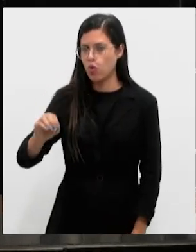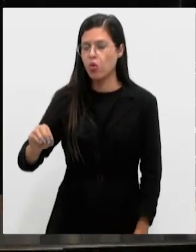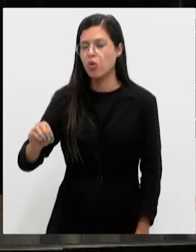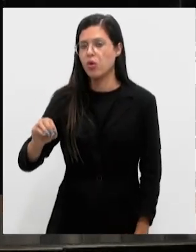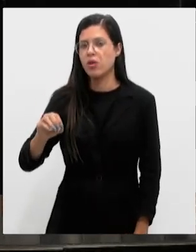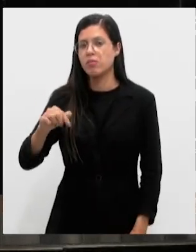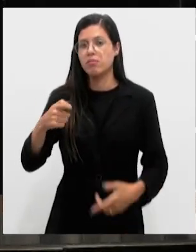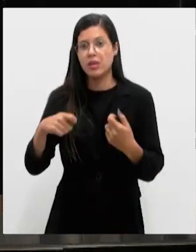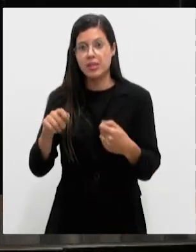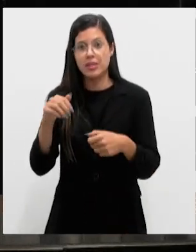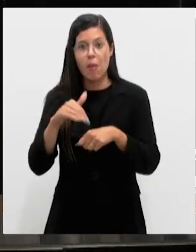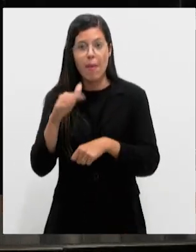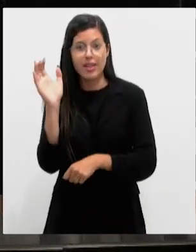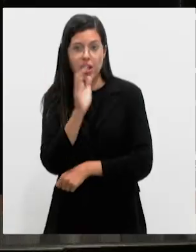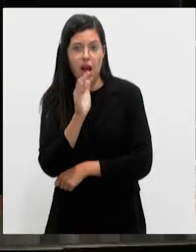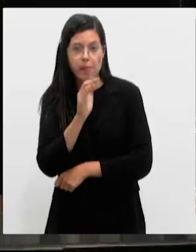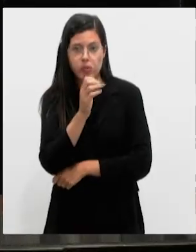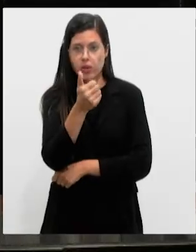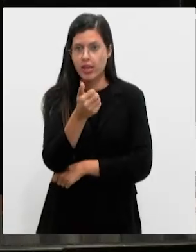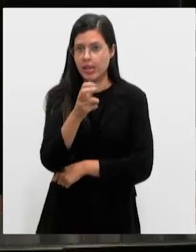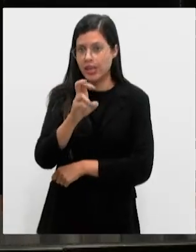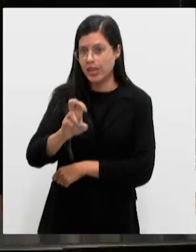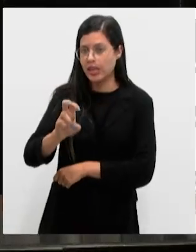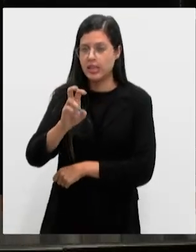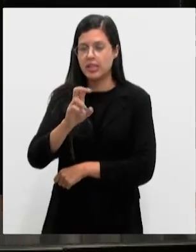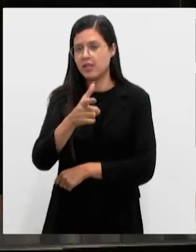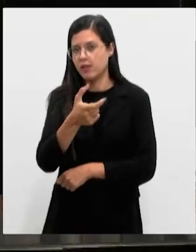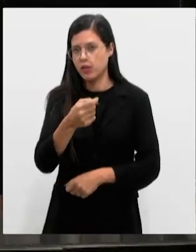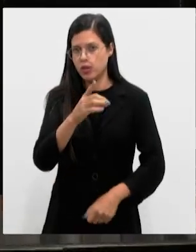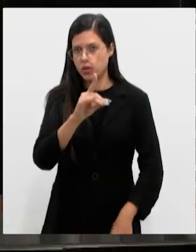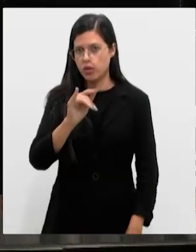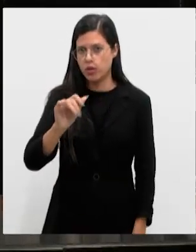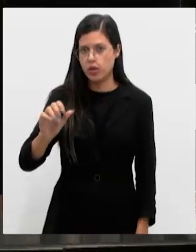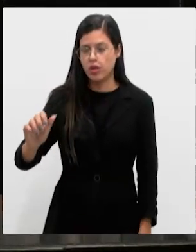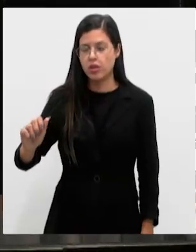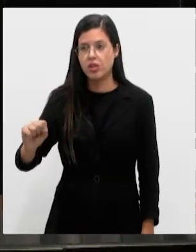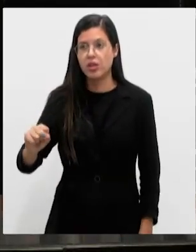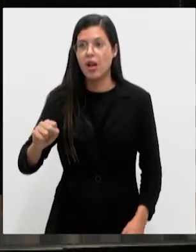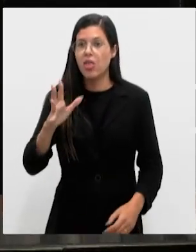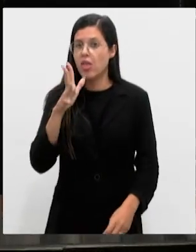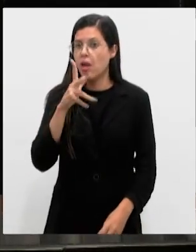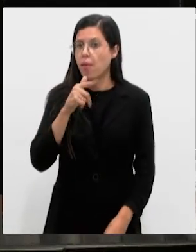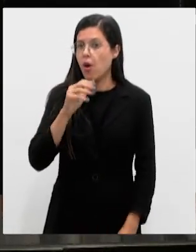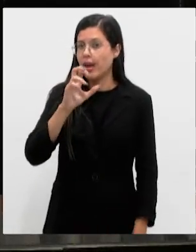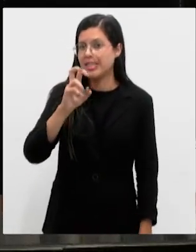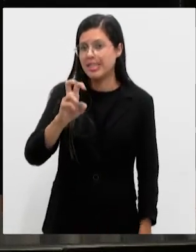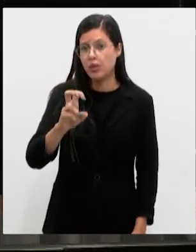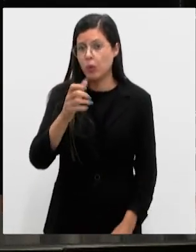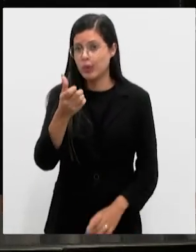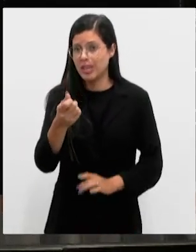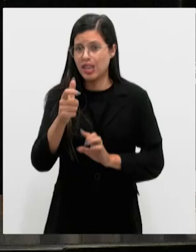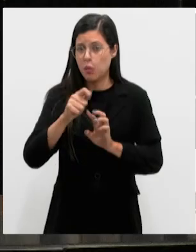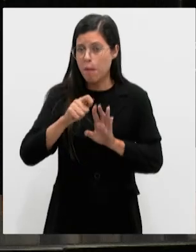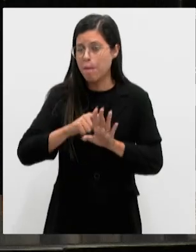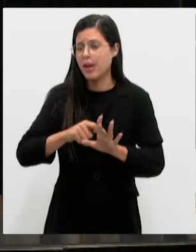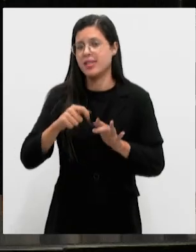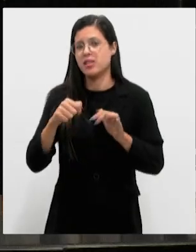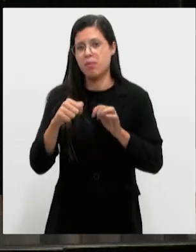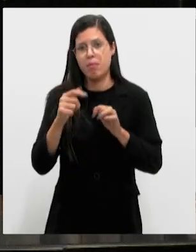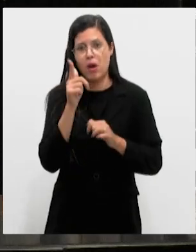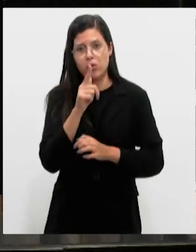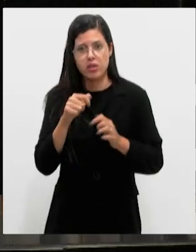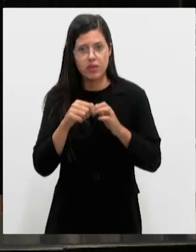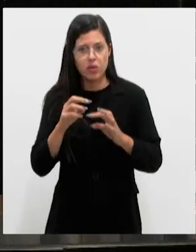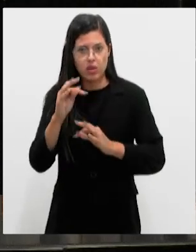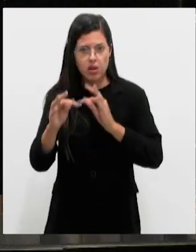rápido possível, em 15, 20 dias, e iniciar logo a quimioterapia. Elas demoram 5, 6 meses para fazer a quimioterapia. Por isso que o